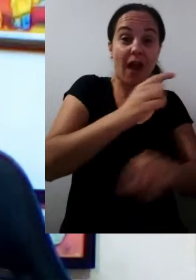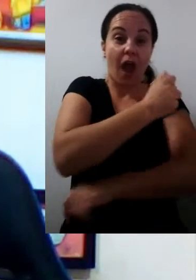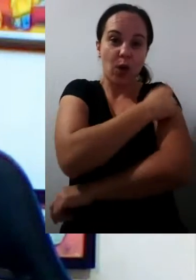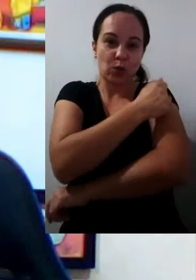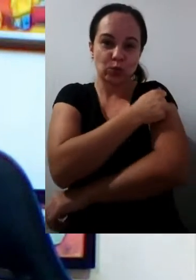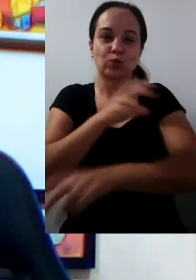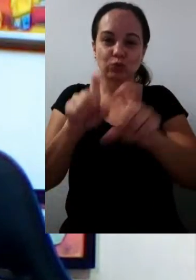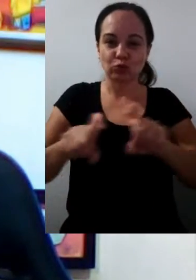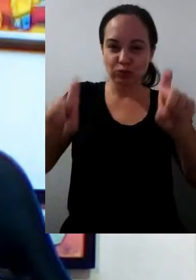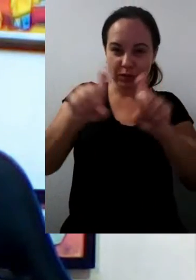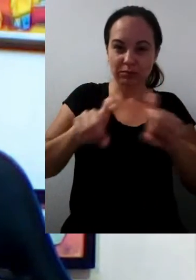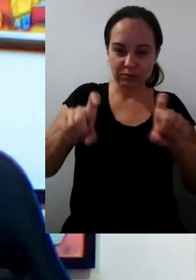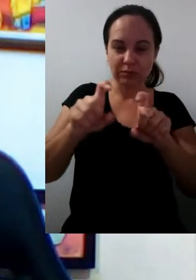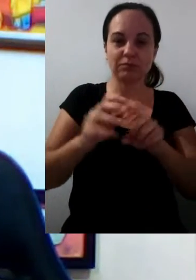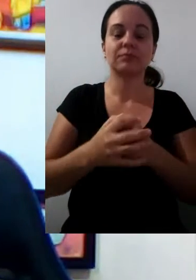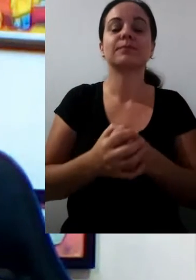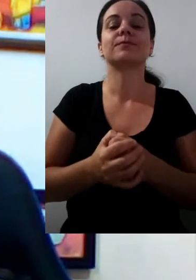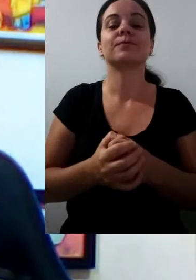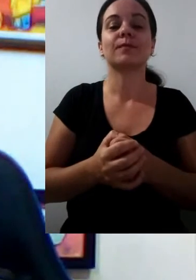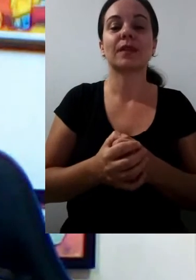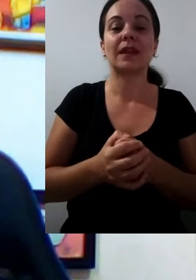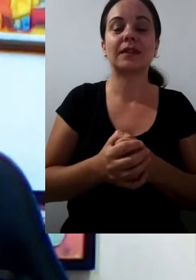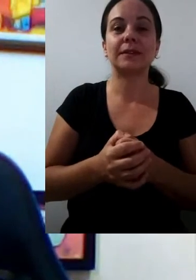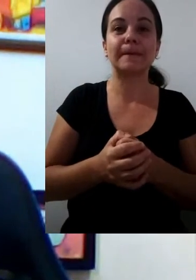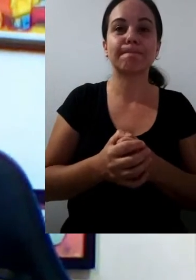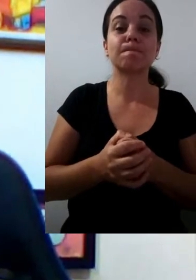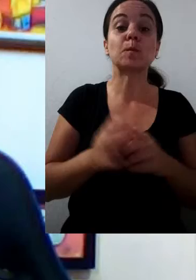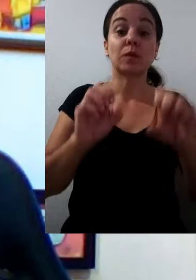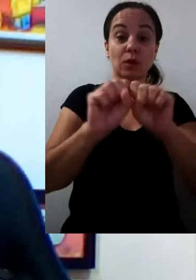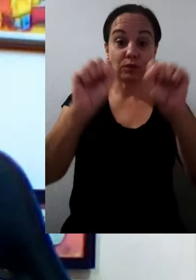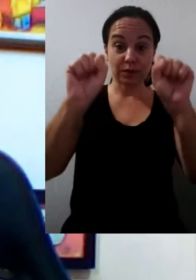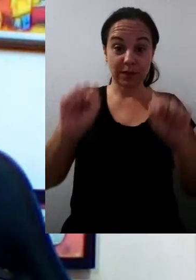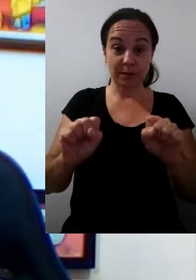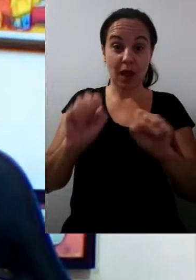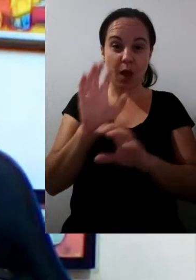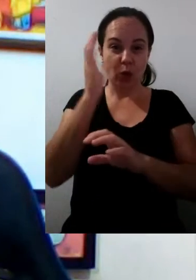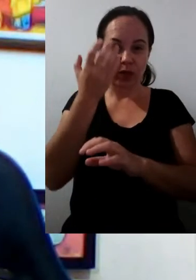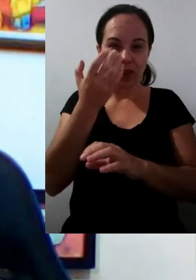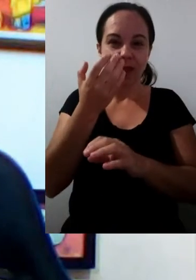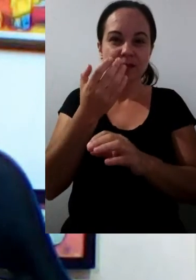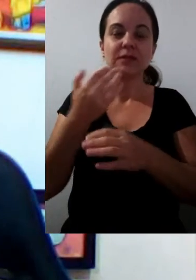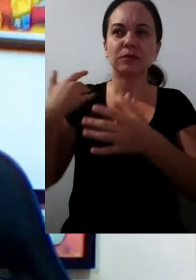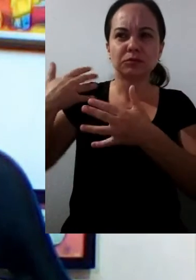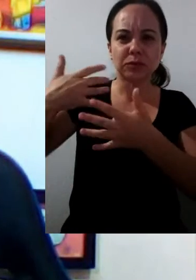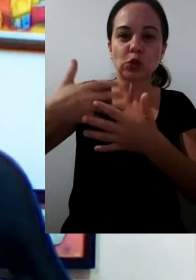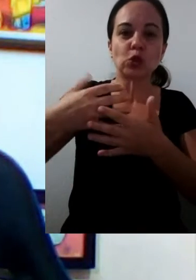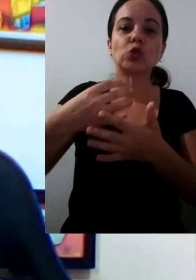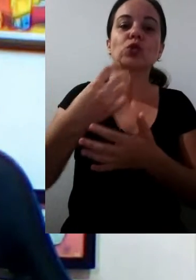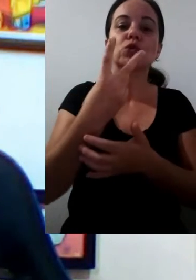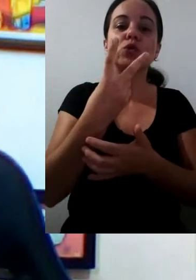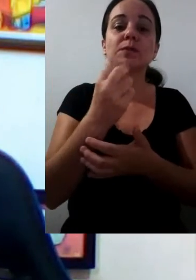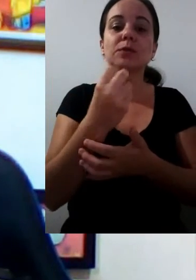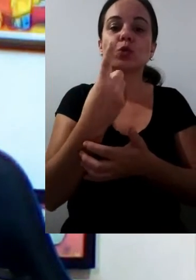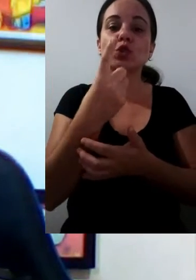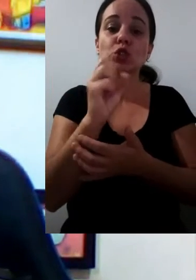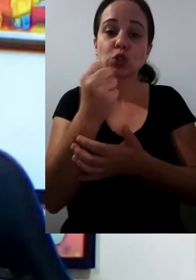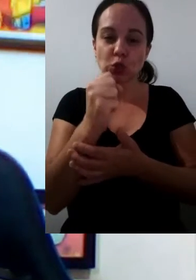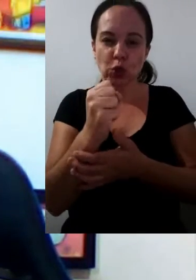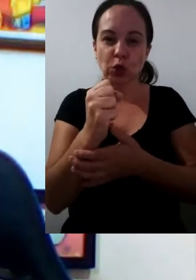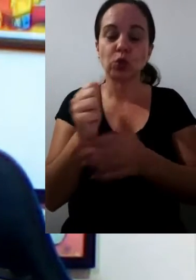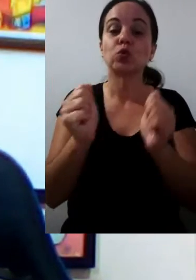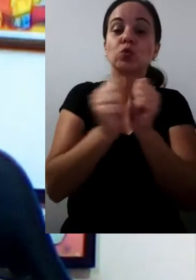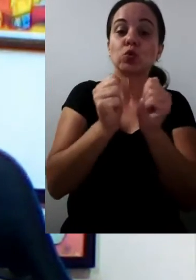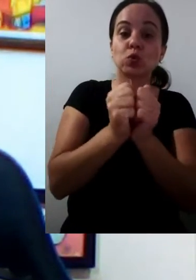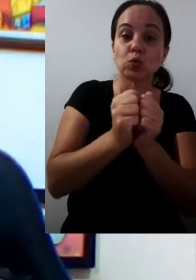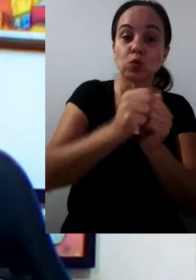ferramentas digitais. Os seminários ocorrem desde 2018 com a parceria das escolas municipais e estaduais